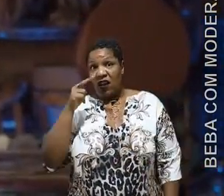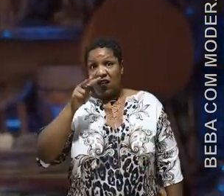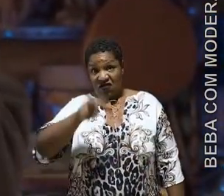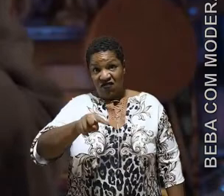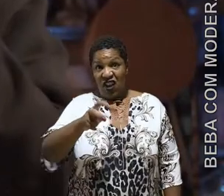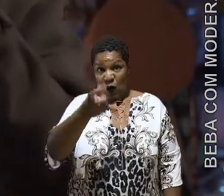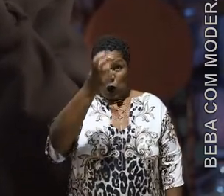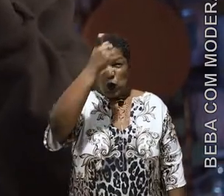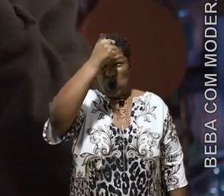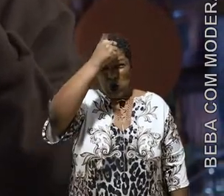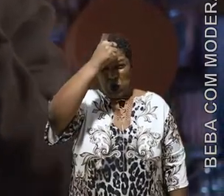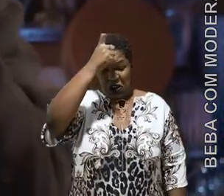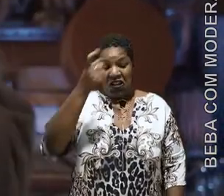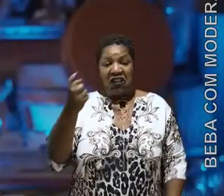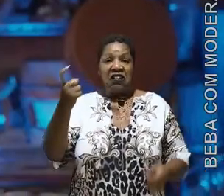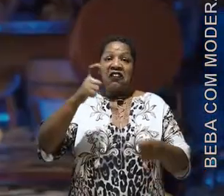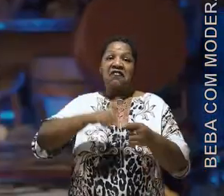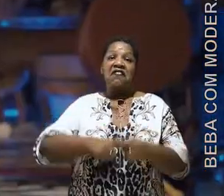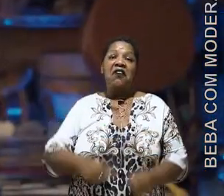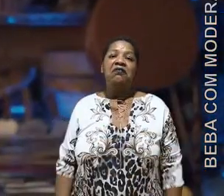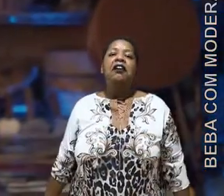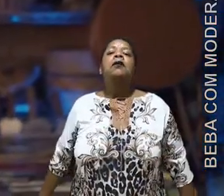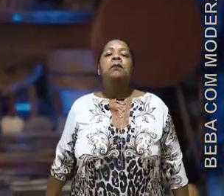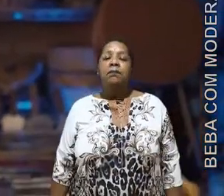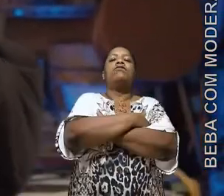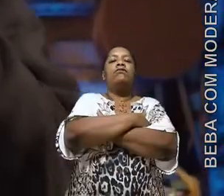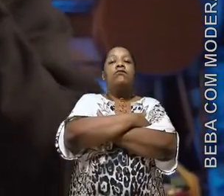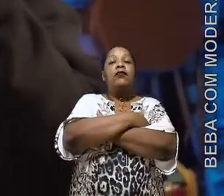eu quero ver quando zumbi voltar